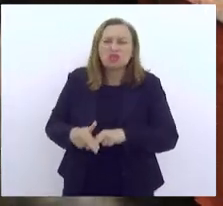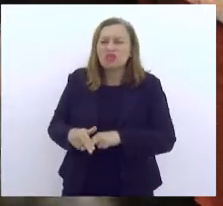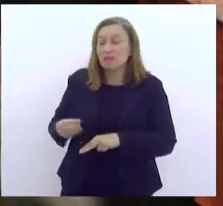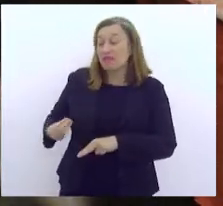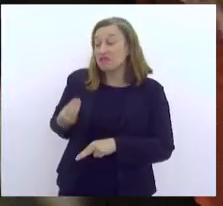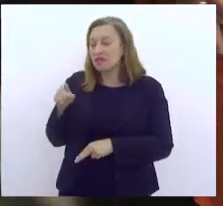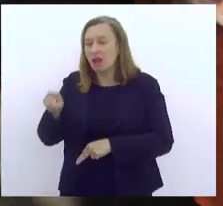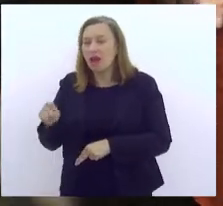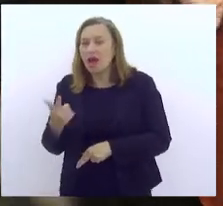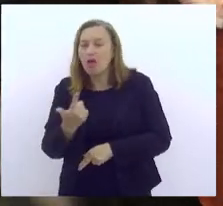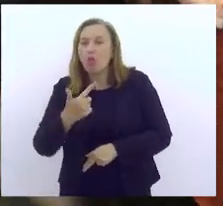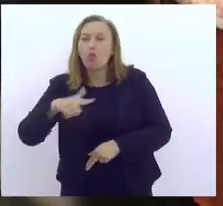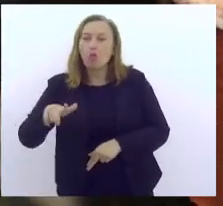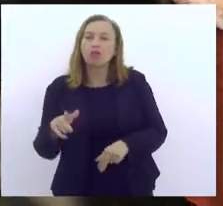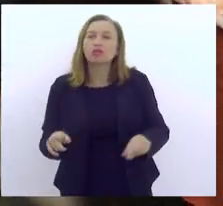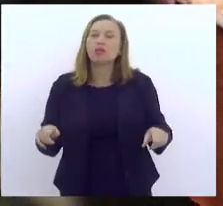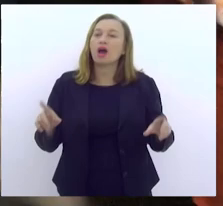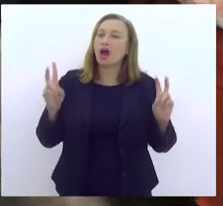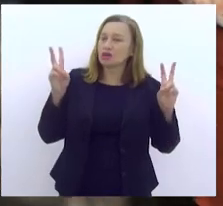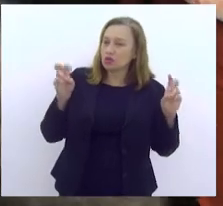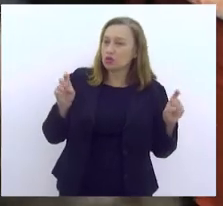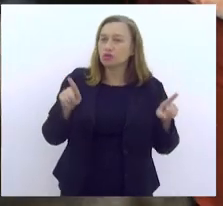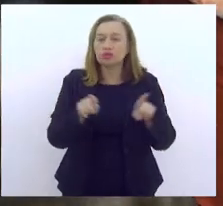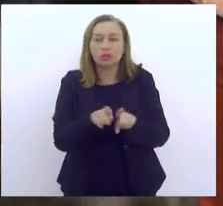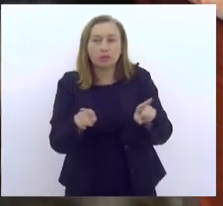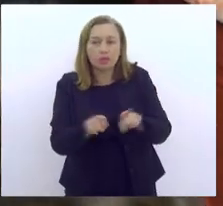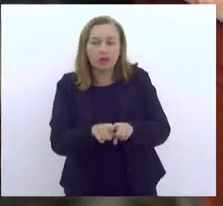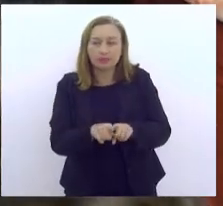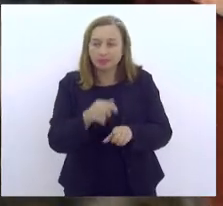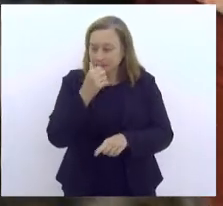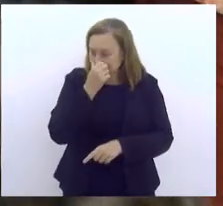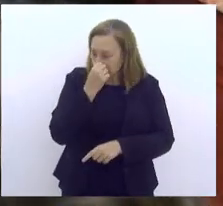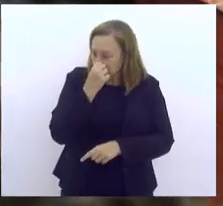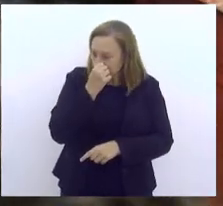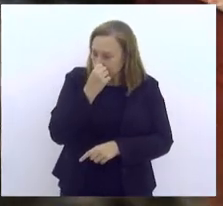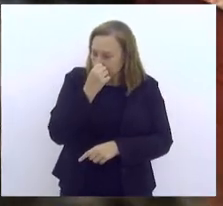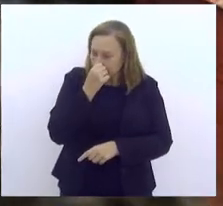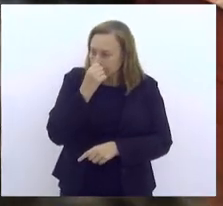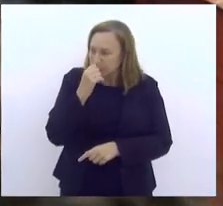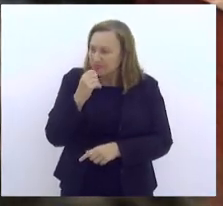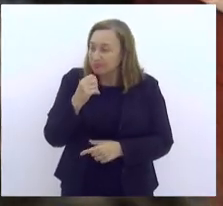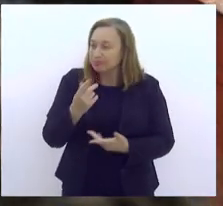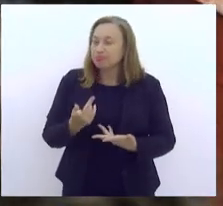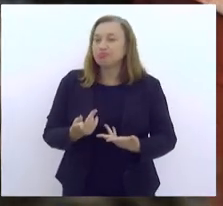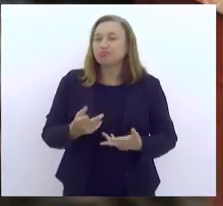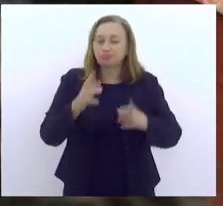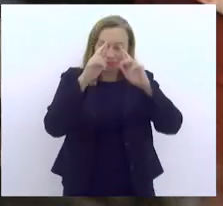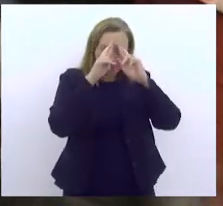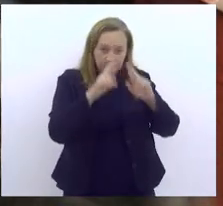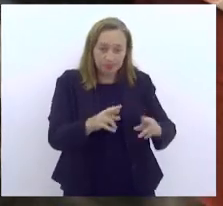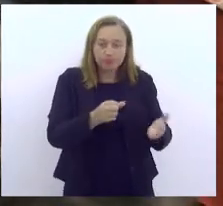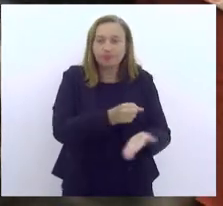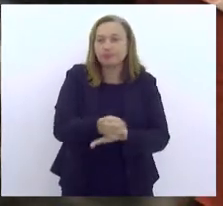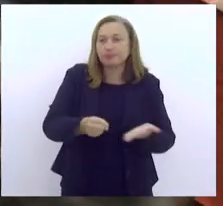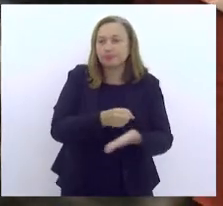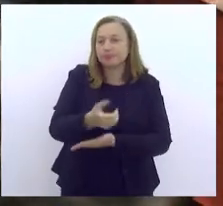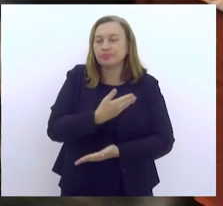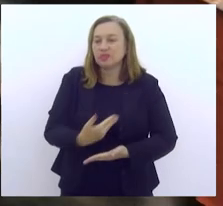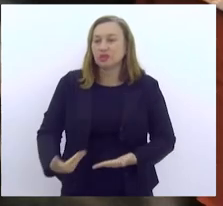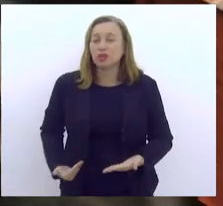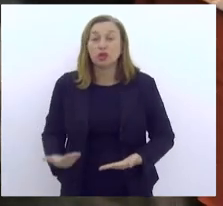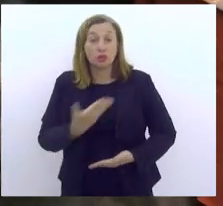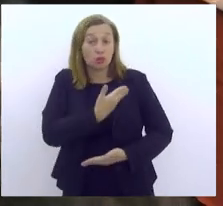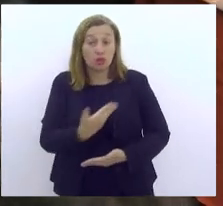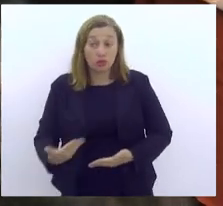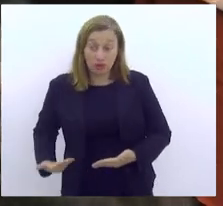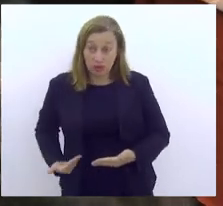A outra questão que eu quero colocar, e eu falo isso de uma forma respeitosa à base do governo, o governador foi